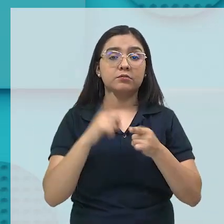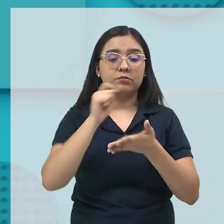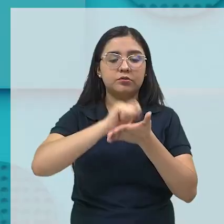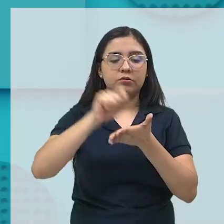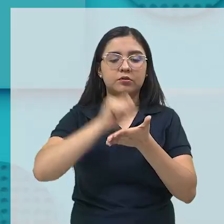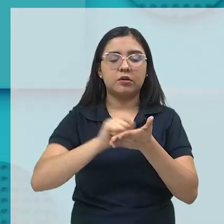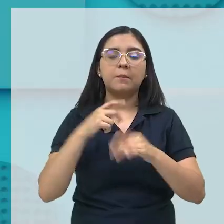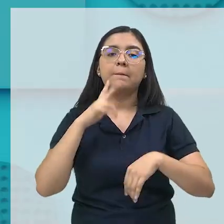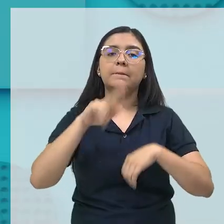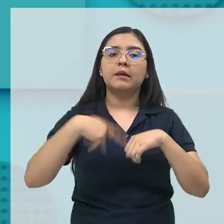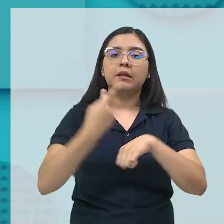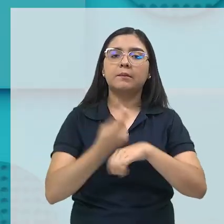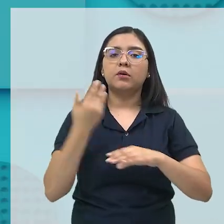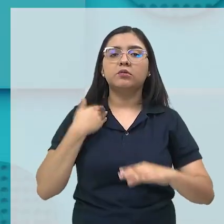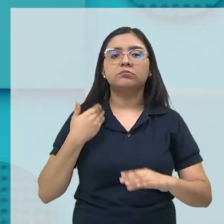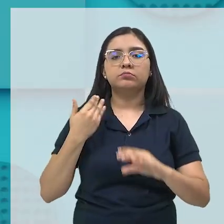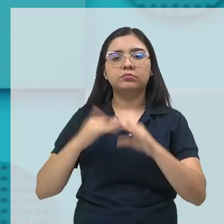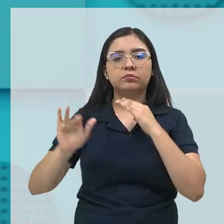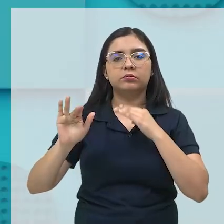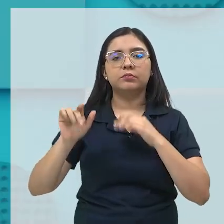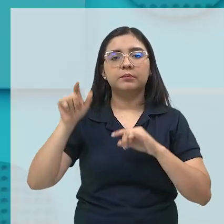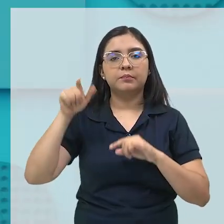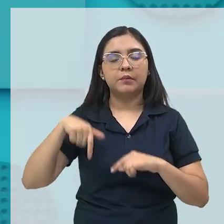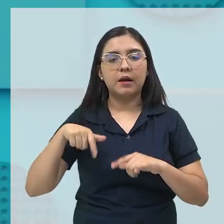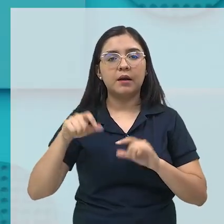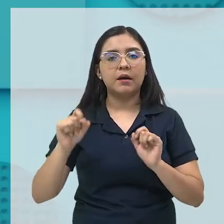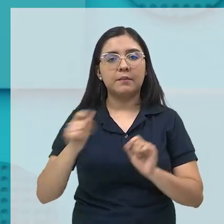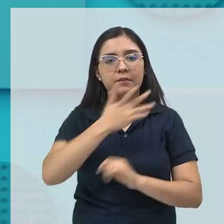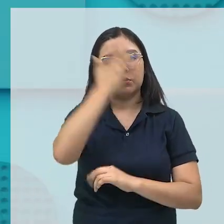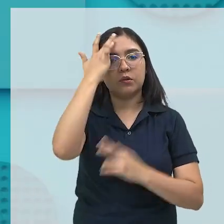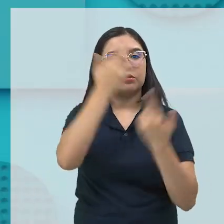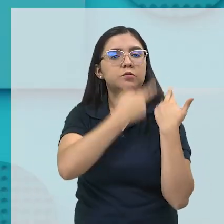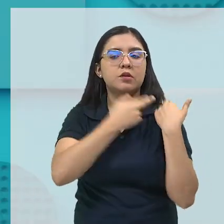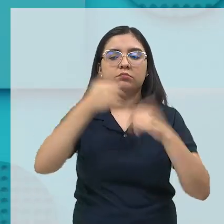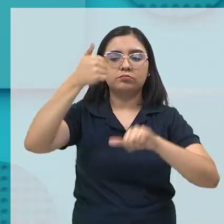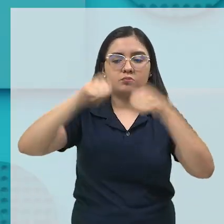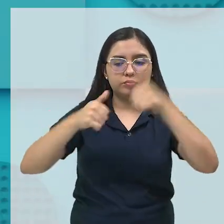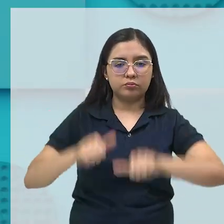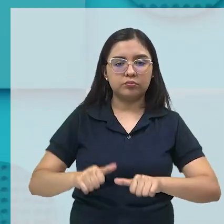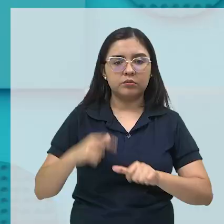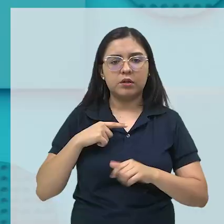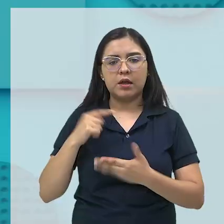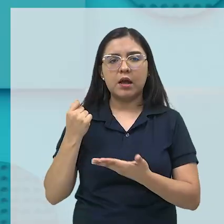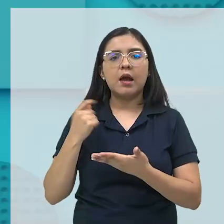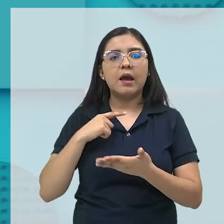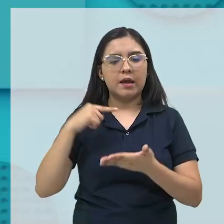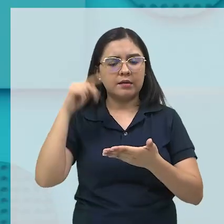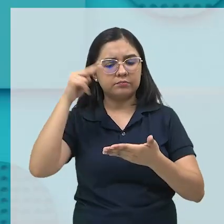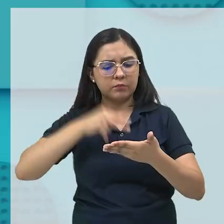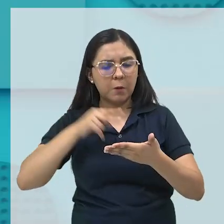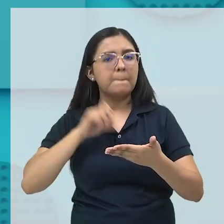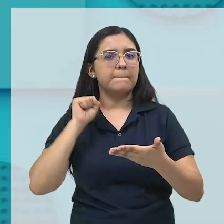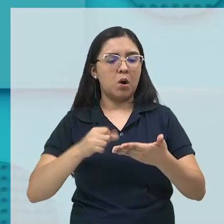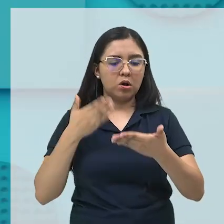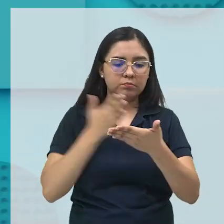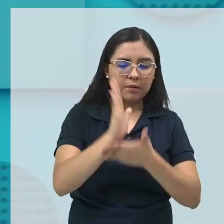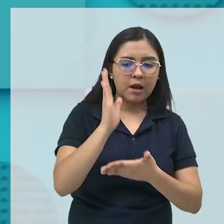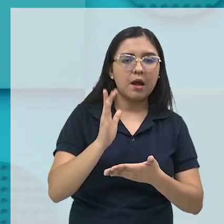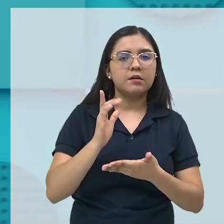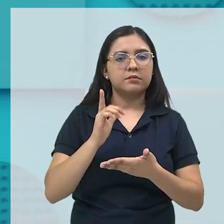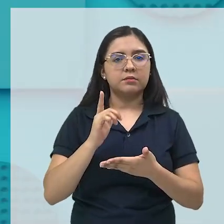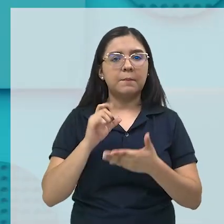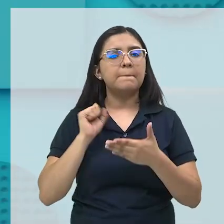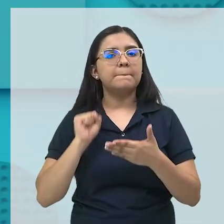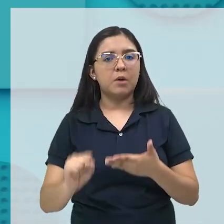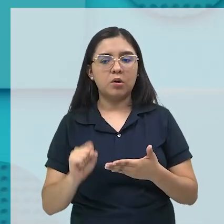e era enviado para o instrumento de censura que fazia a leitura e falava, não, essa aqui pode passar, essa pode